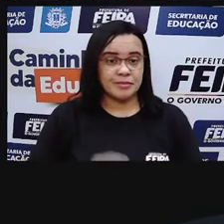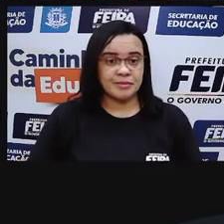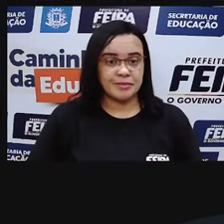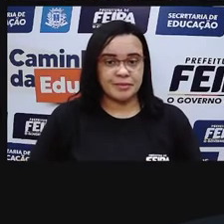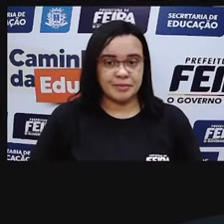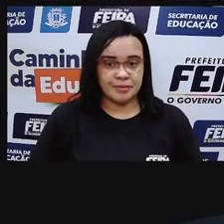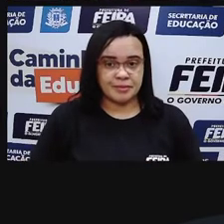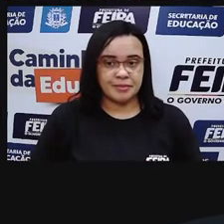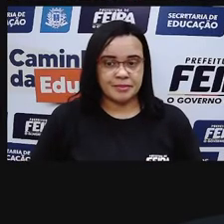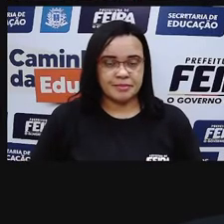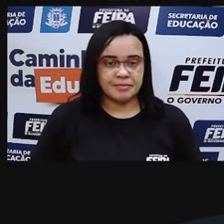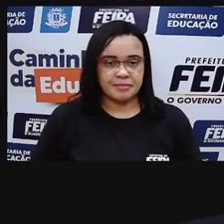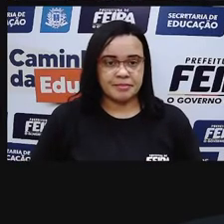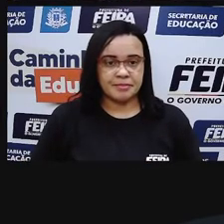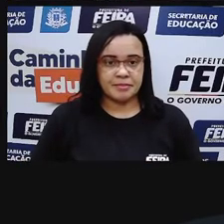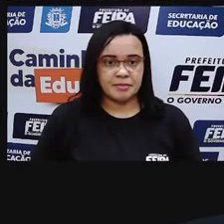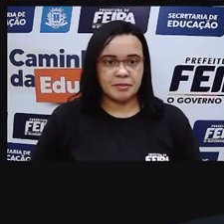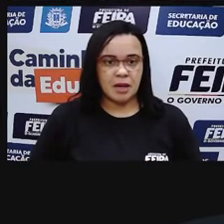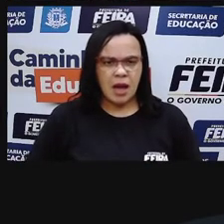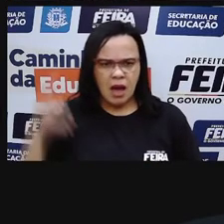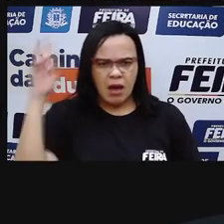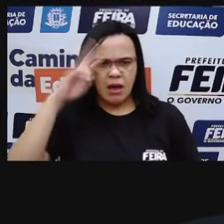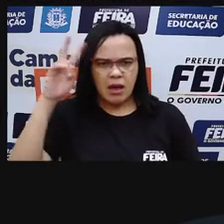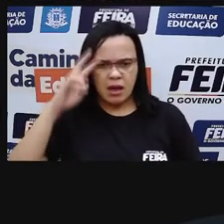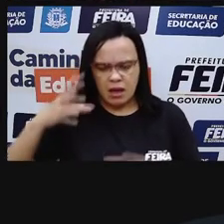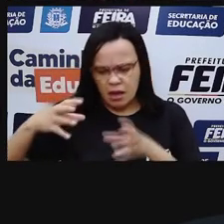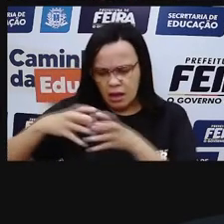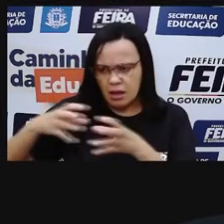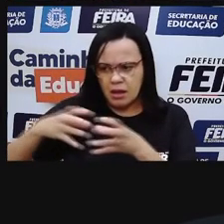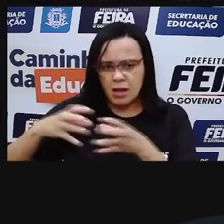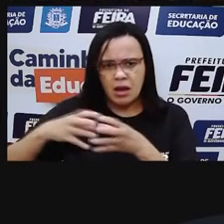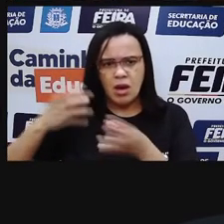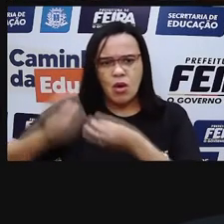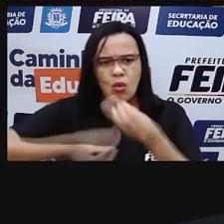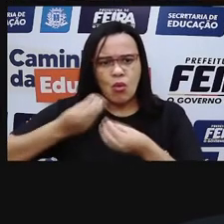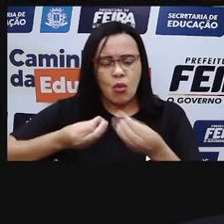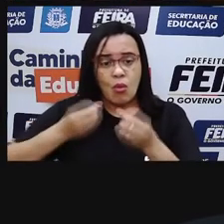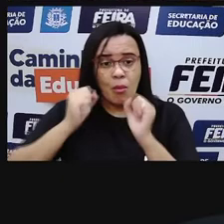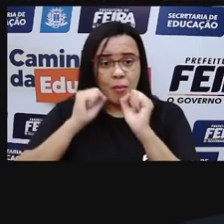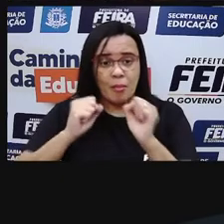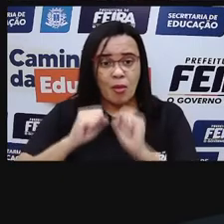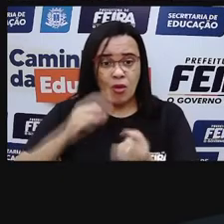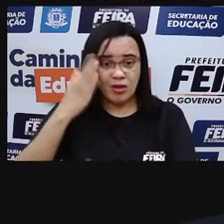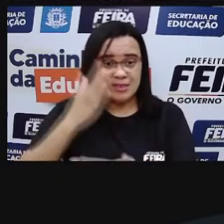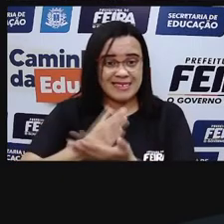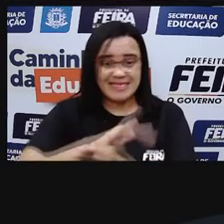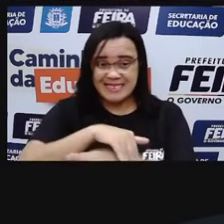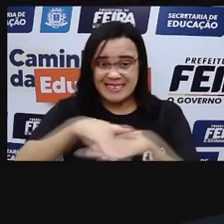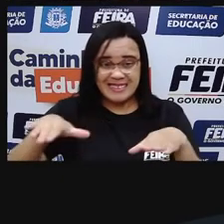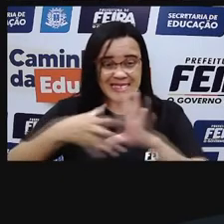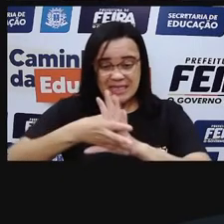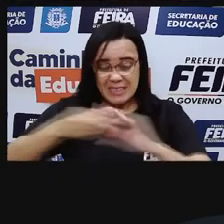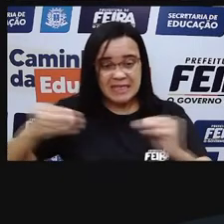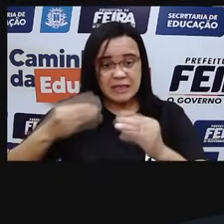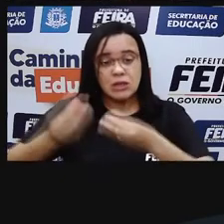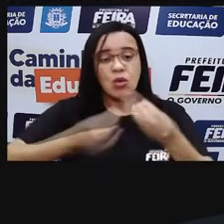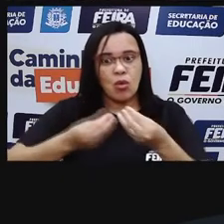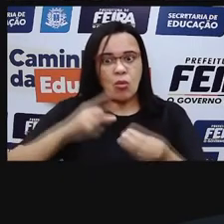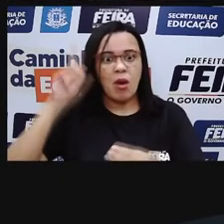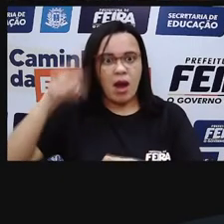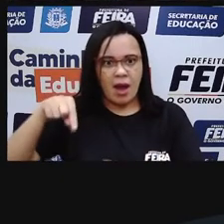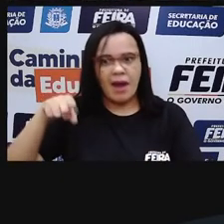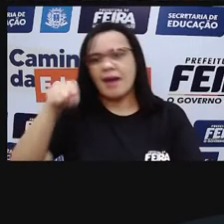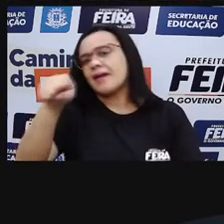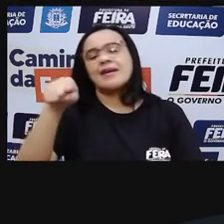a destruição dele por um macrófago? O que vai acontecer? Então, são esses anticorpos que